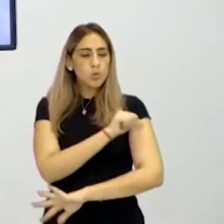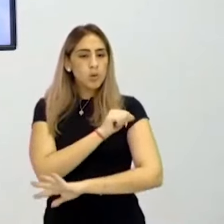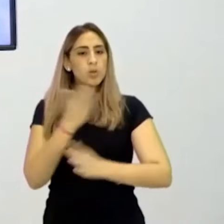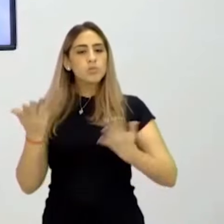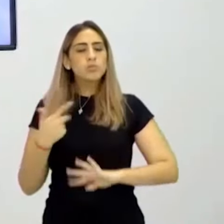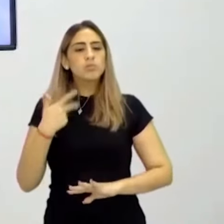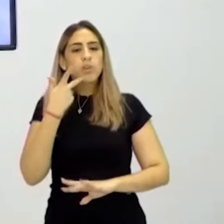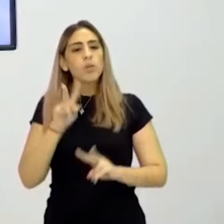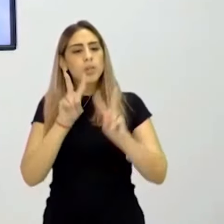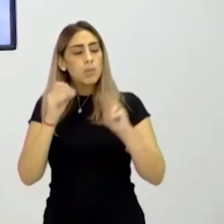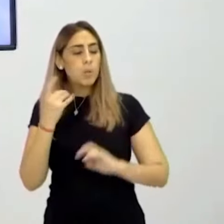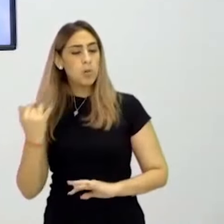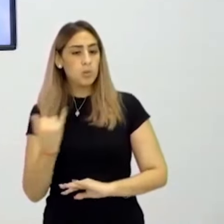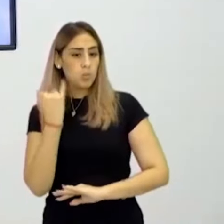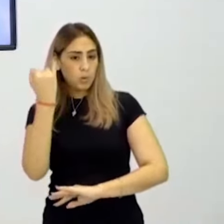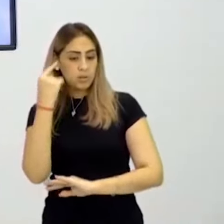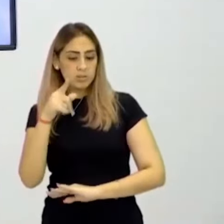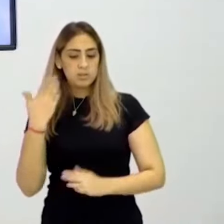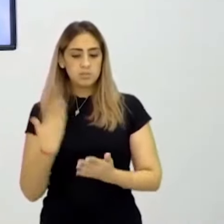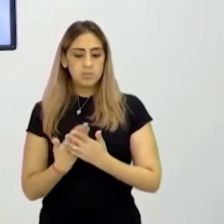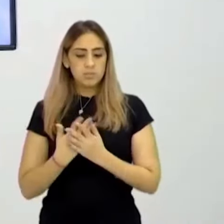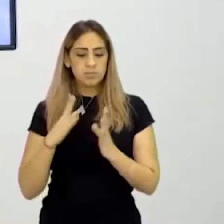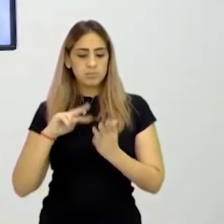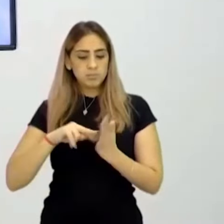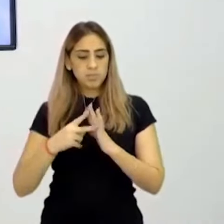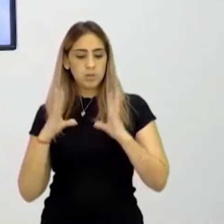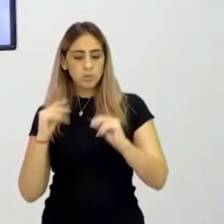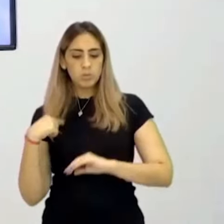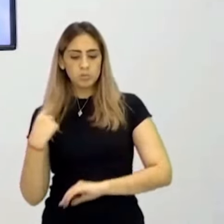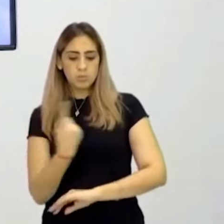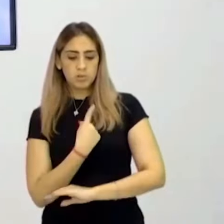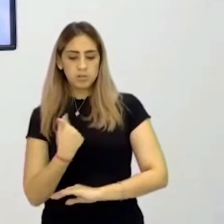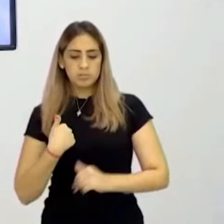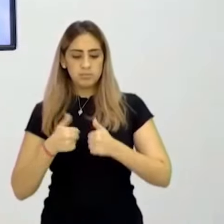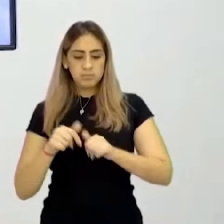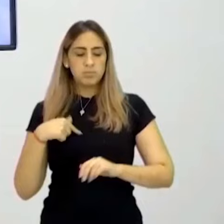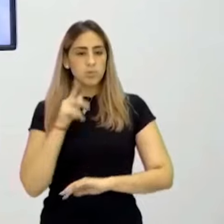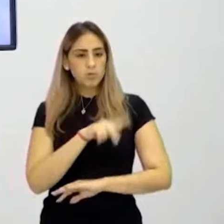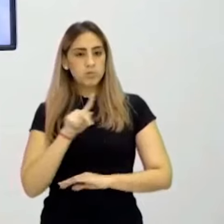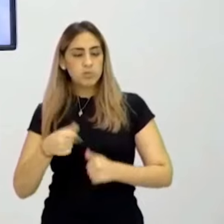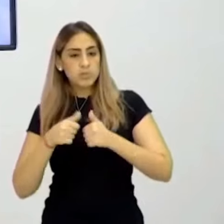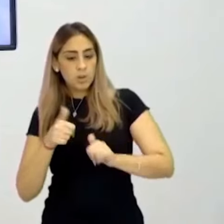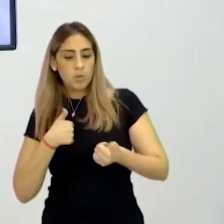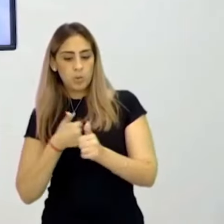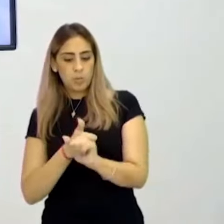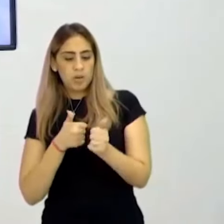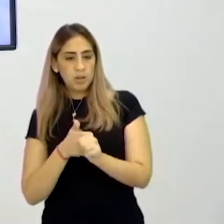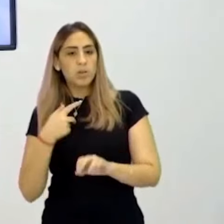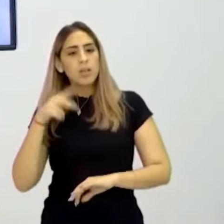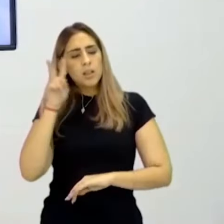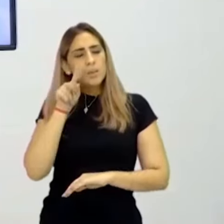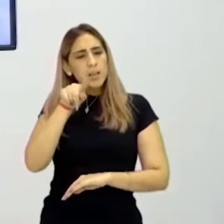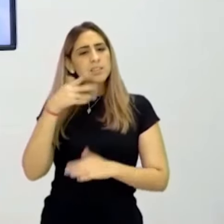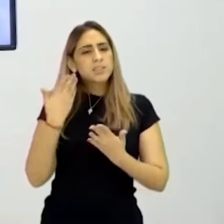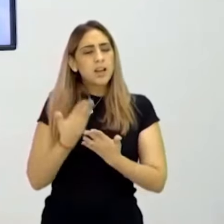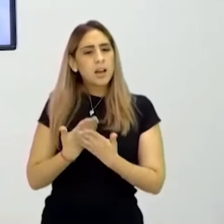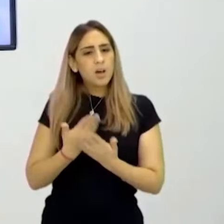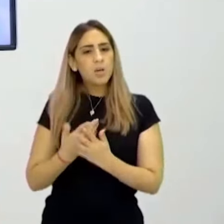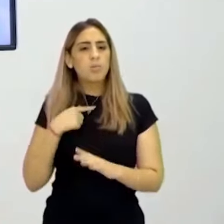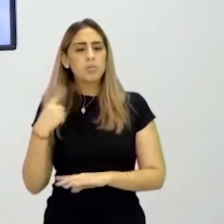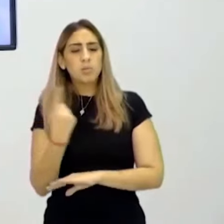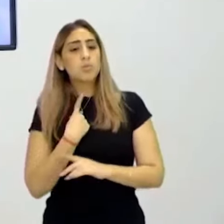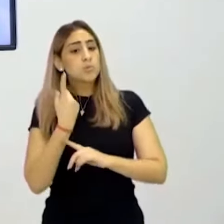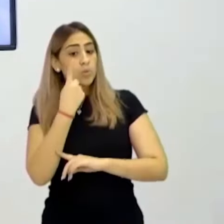vamos falar de um tema muito importante. Essa aula é feita por todos nós, né? Por mim, por vocês, professores que estão nos acompanhando. Lembrando que essa é a